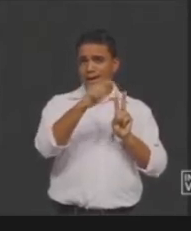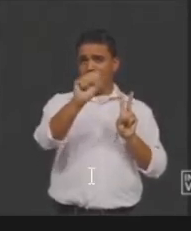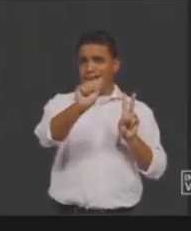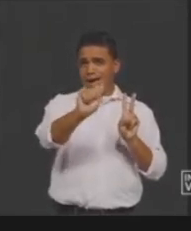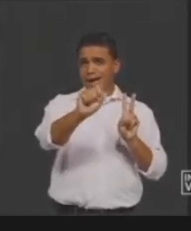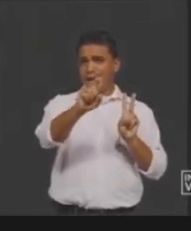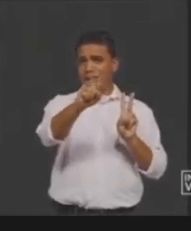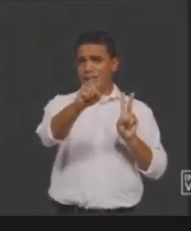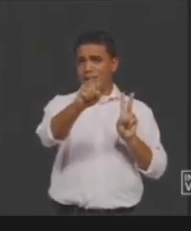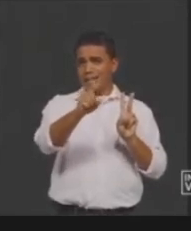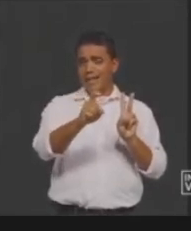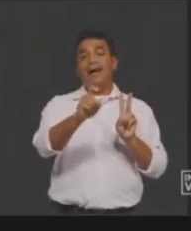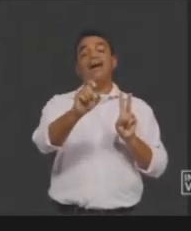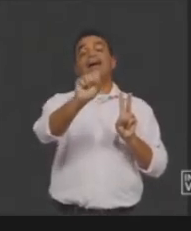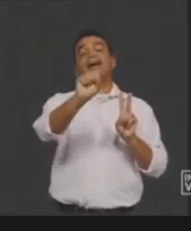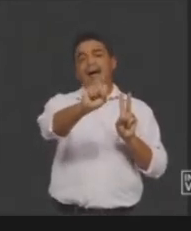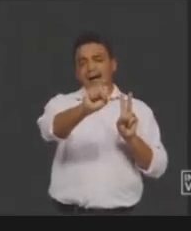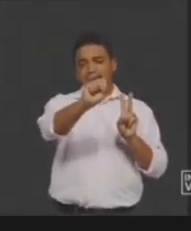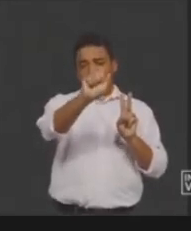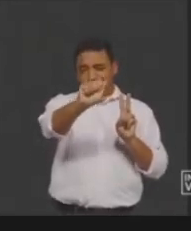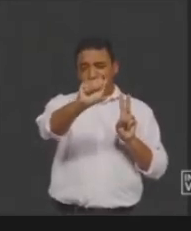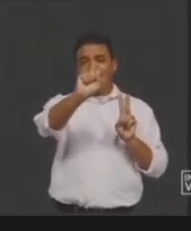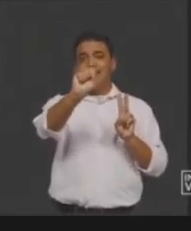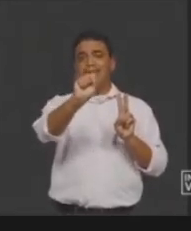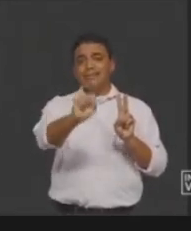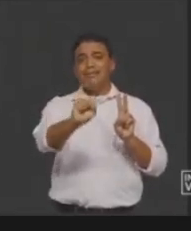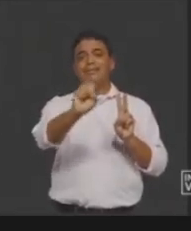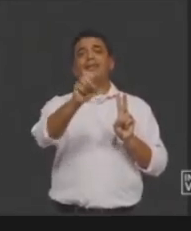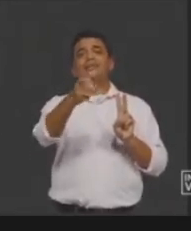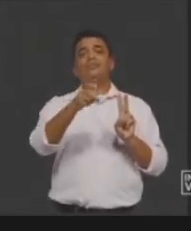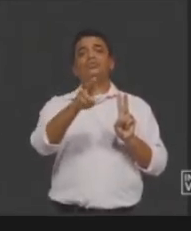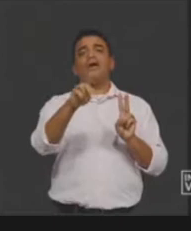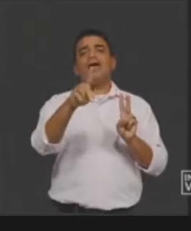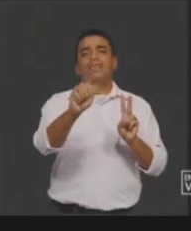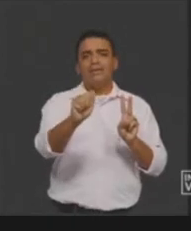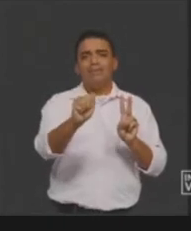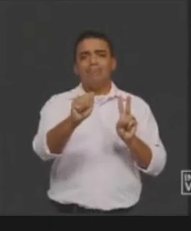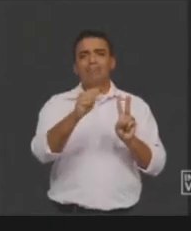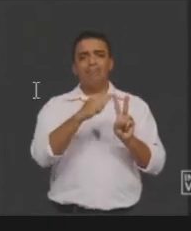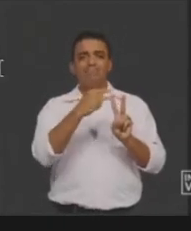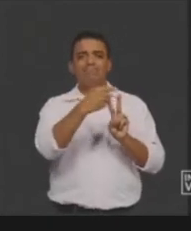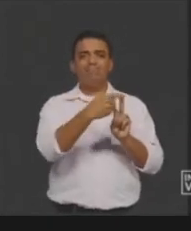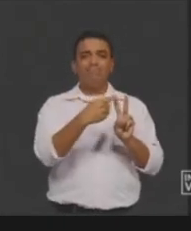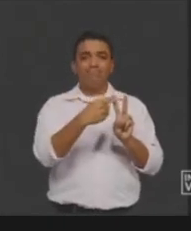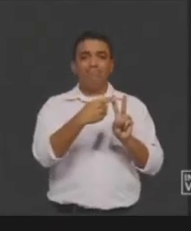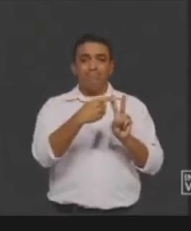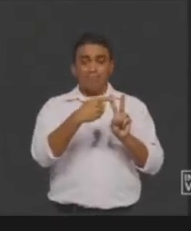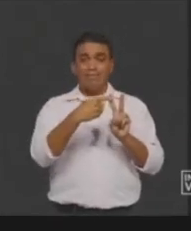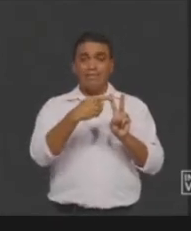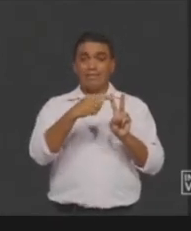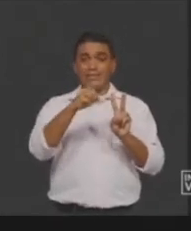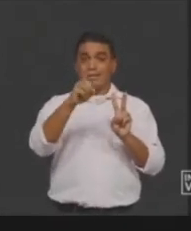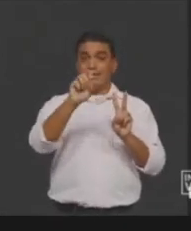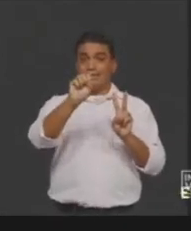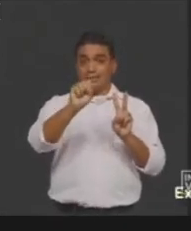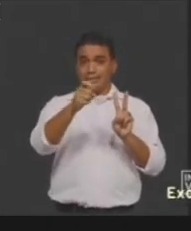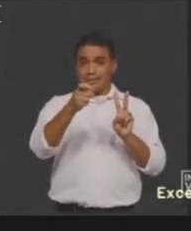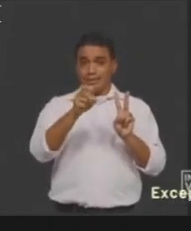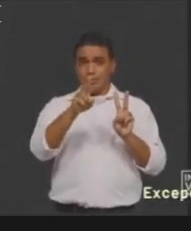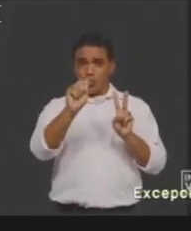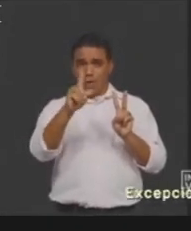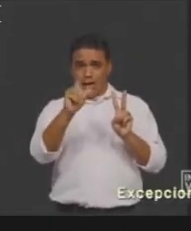duas formas básicas pelas quais ela pode ocorrer, pela forma sexuada ou assexuada.